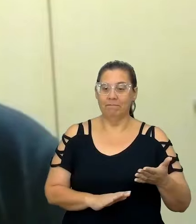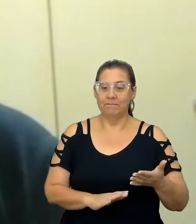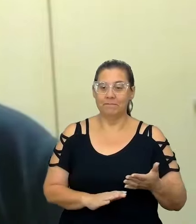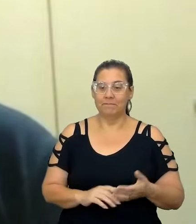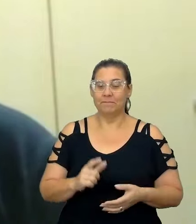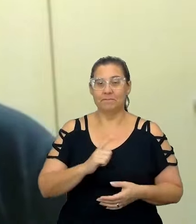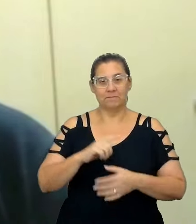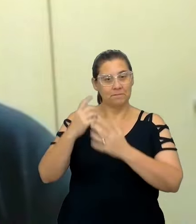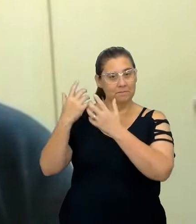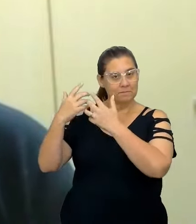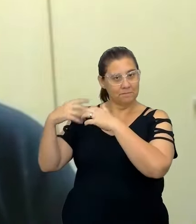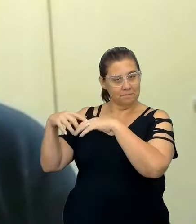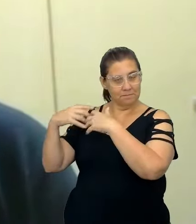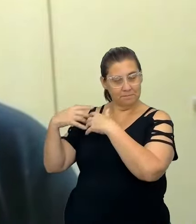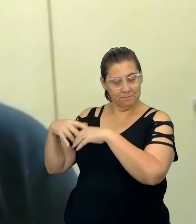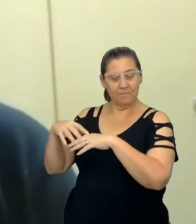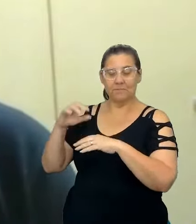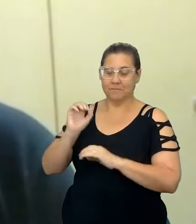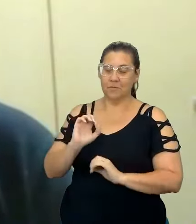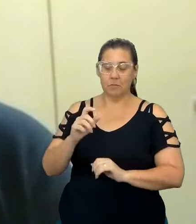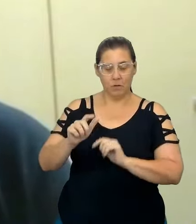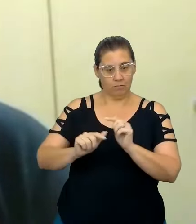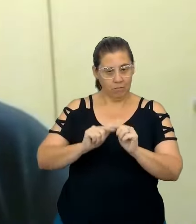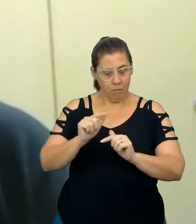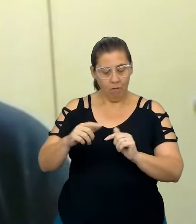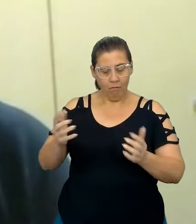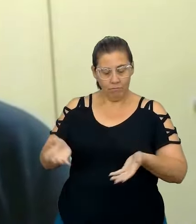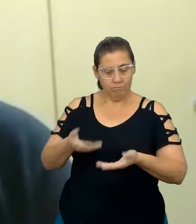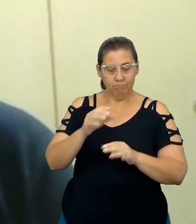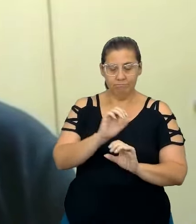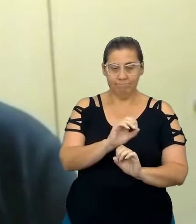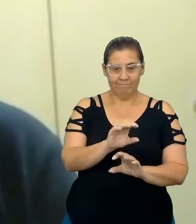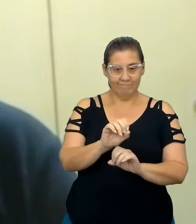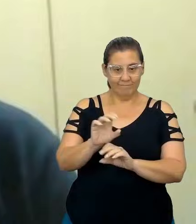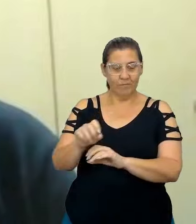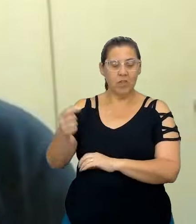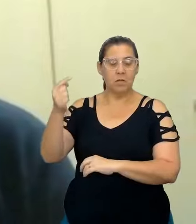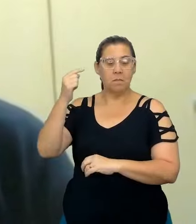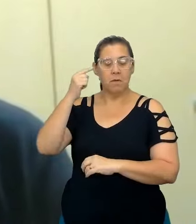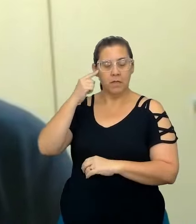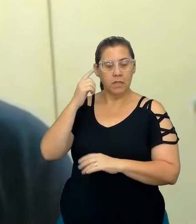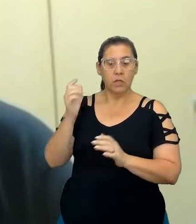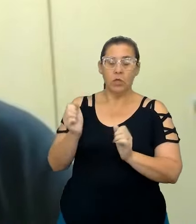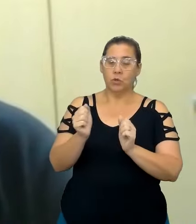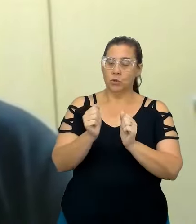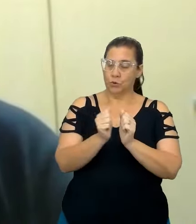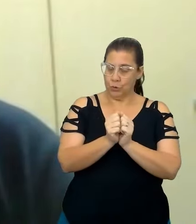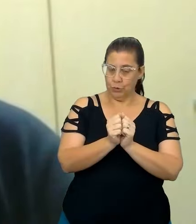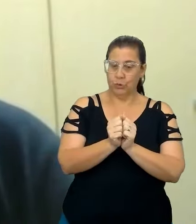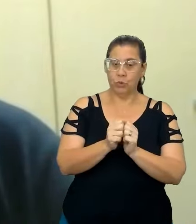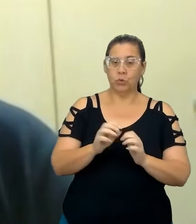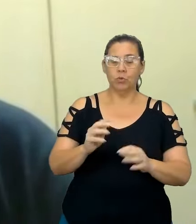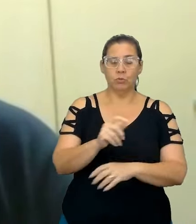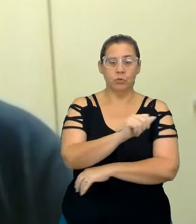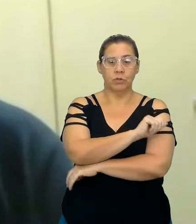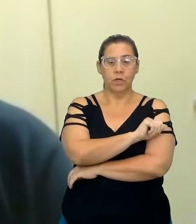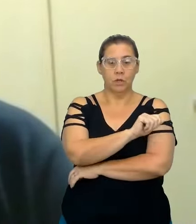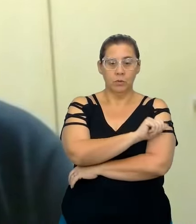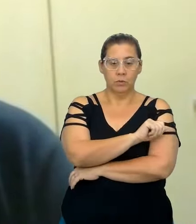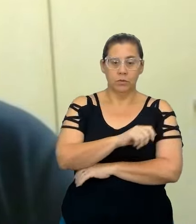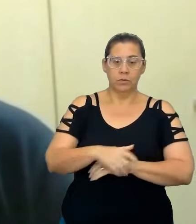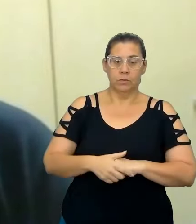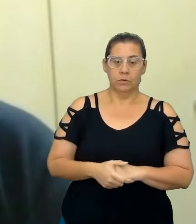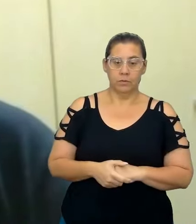essas reflexões sejam bem trabalhadas e bem pensadas juntamente com os nossos alunos.